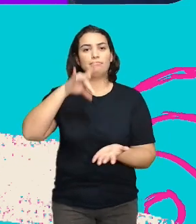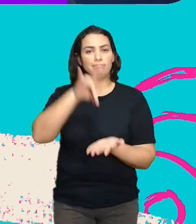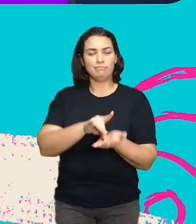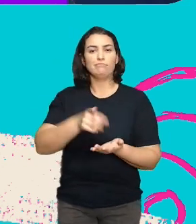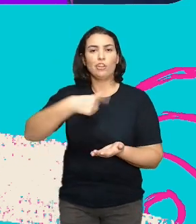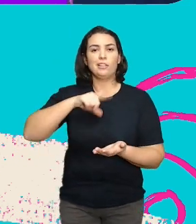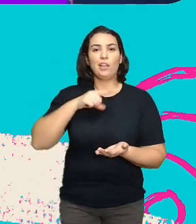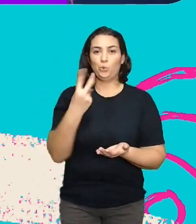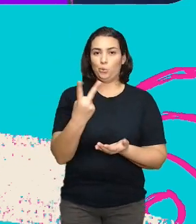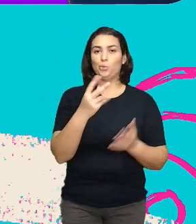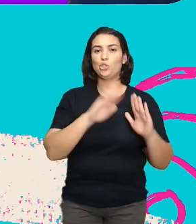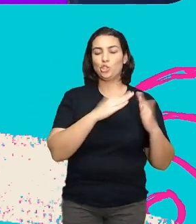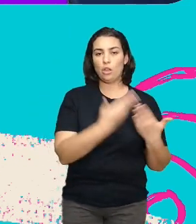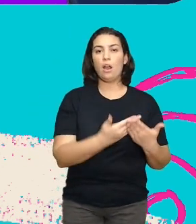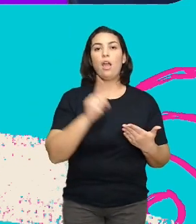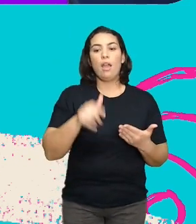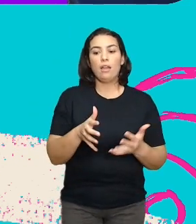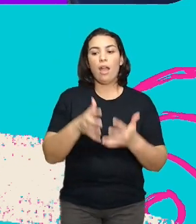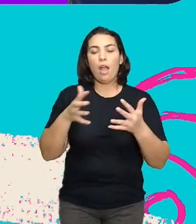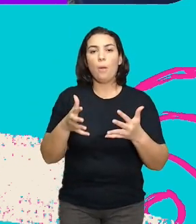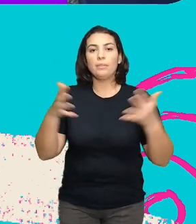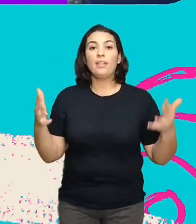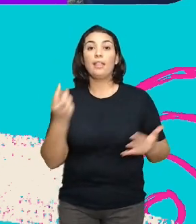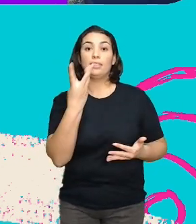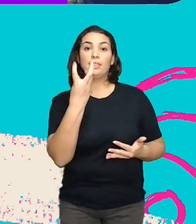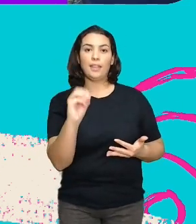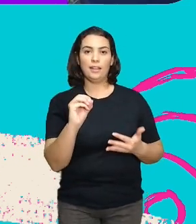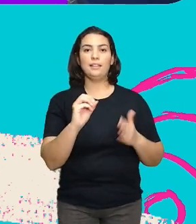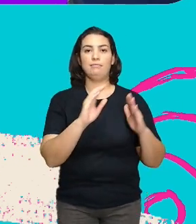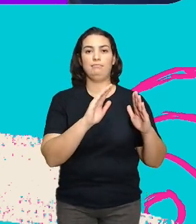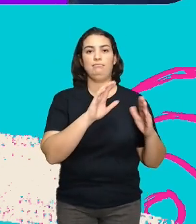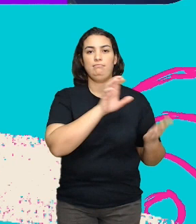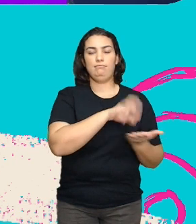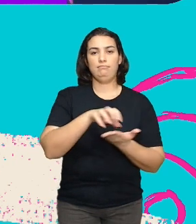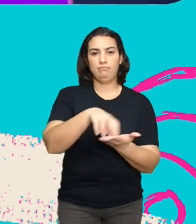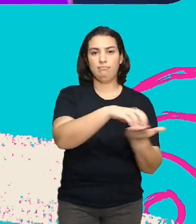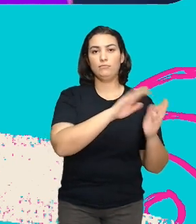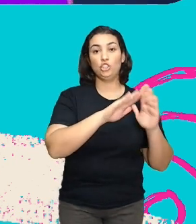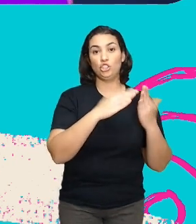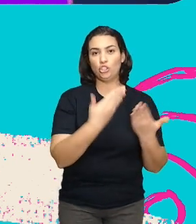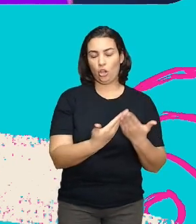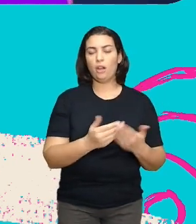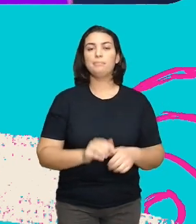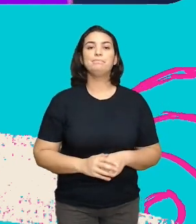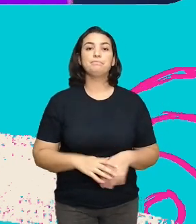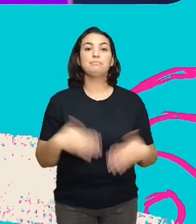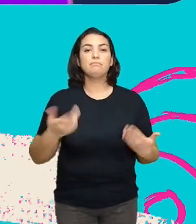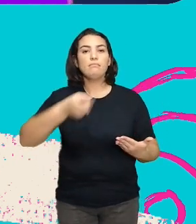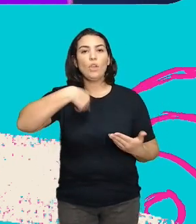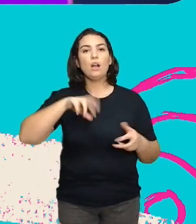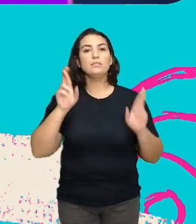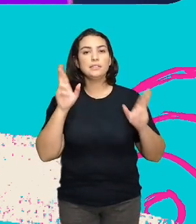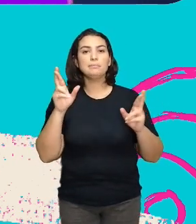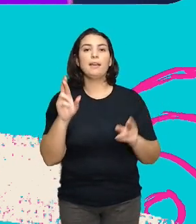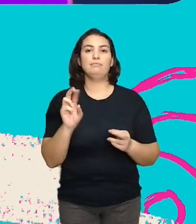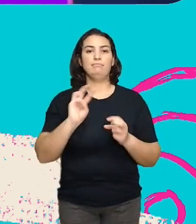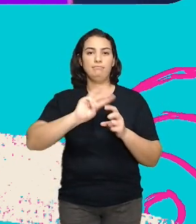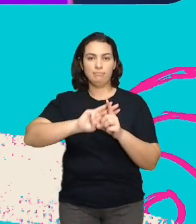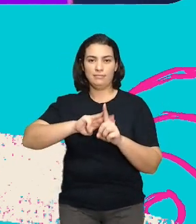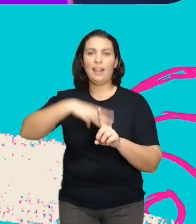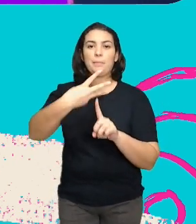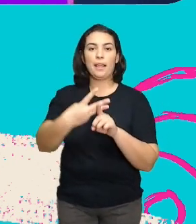da expansão para 30 unidades escolares. Então, nós estimamos triplicar o número de estudantes, que